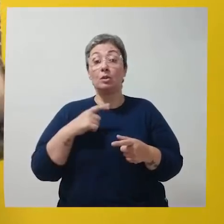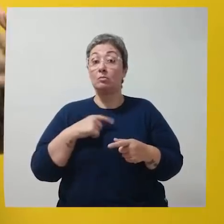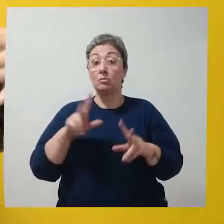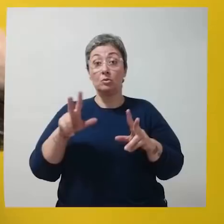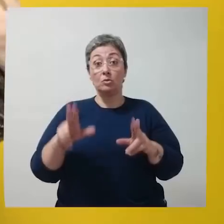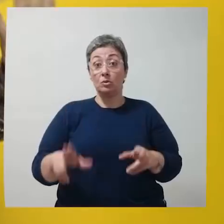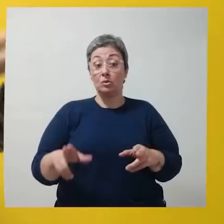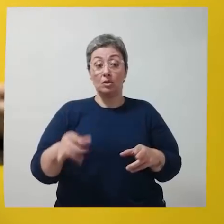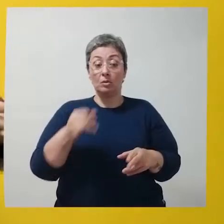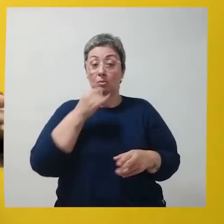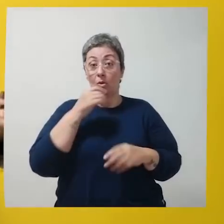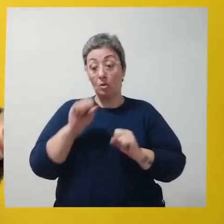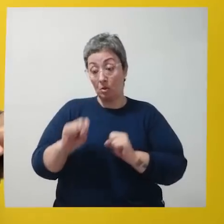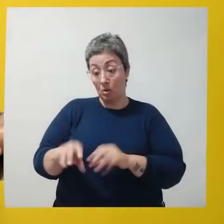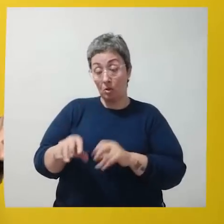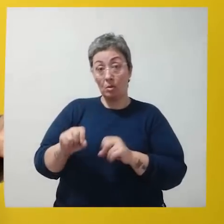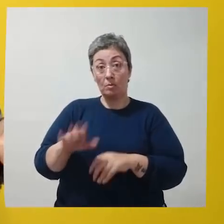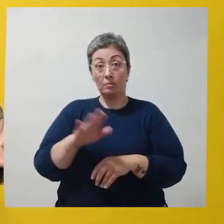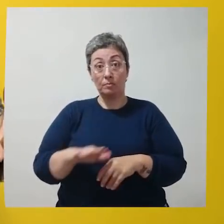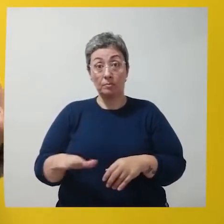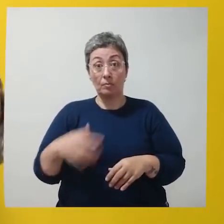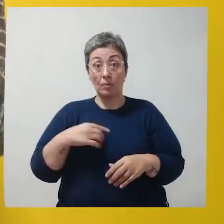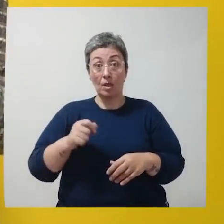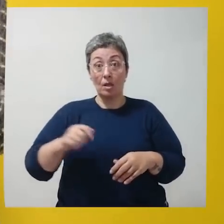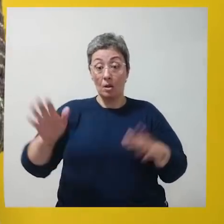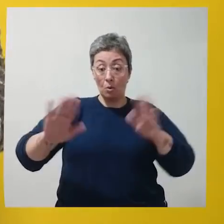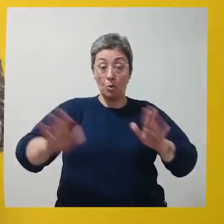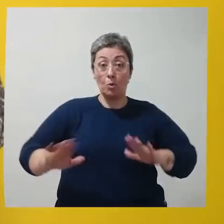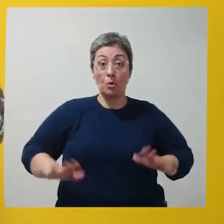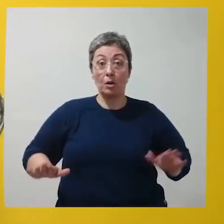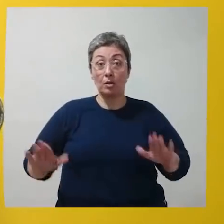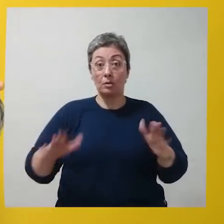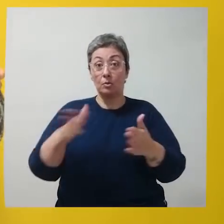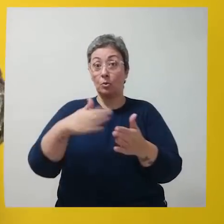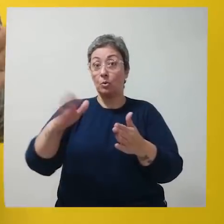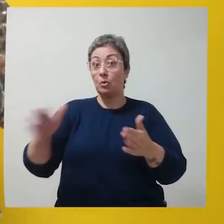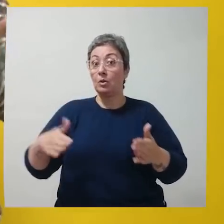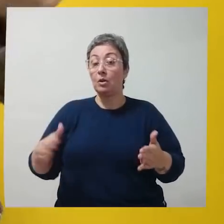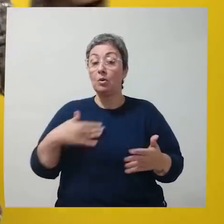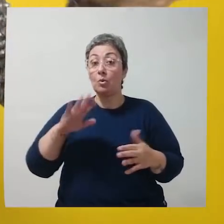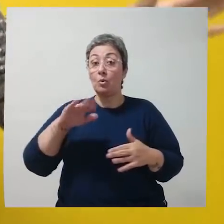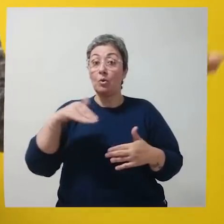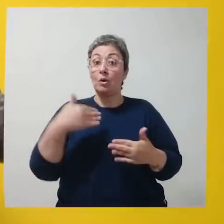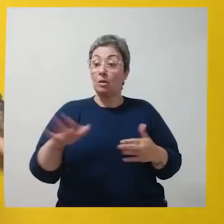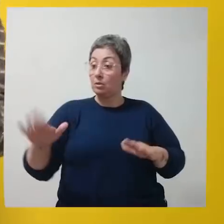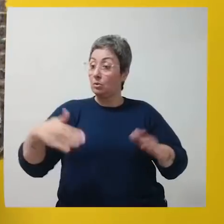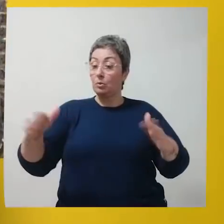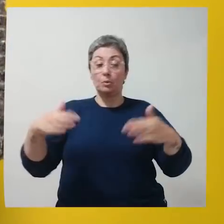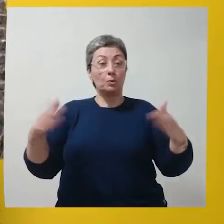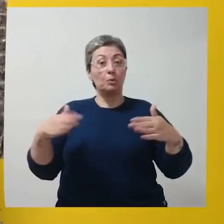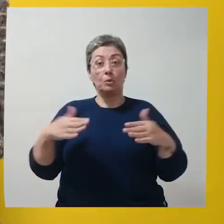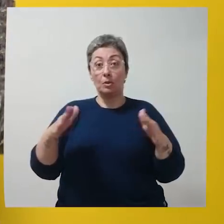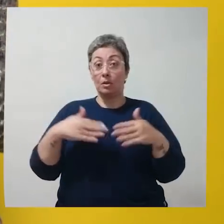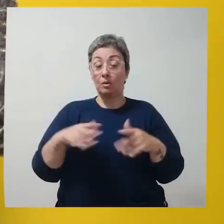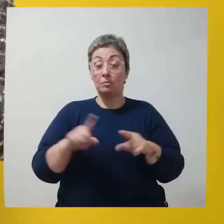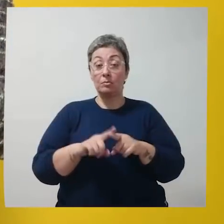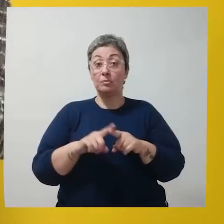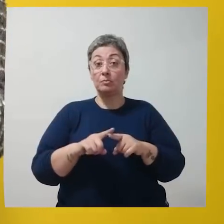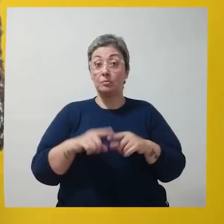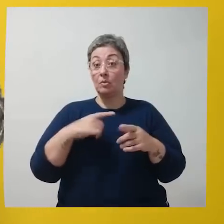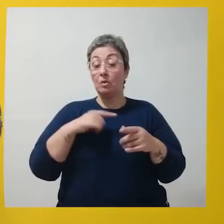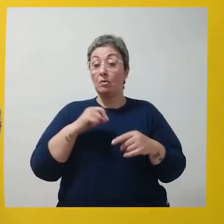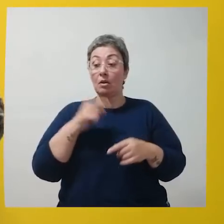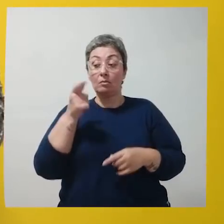coisa, vou ensinar essa criança a tirar o pó. Quando essa criança está tirando o pó de um móvel, eu